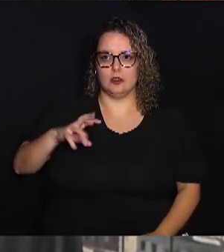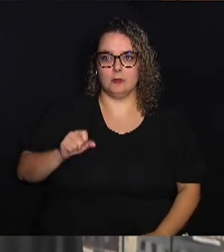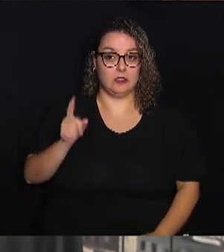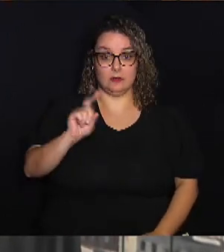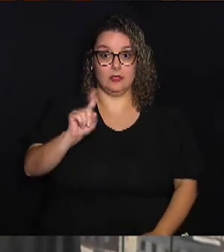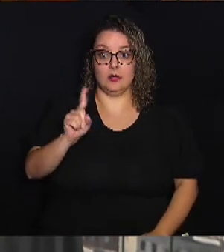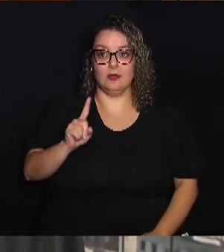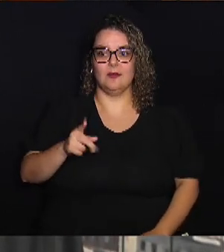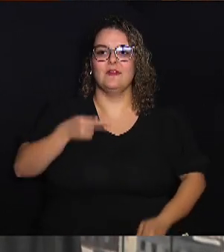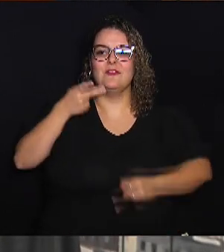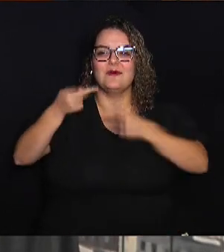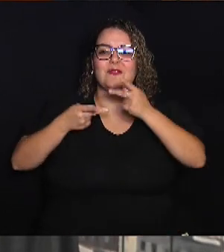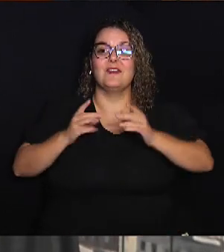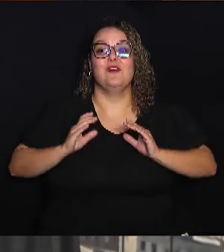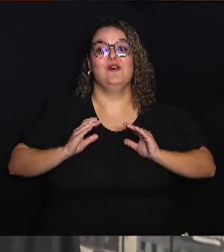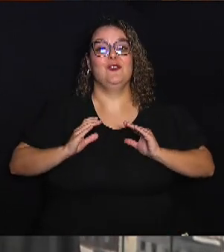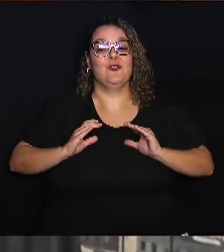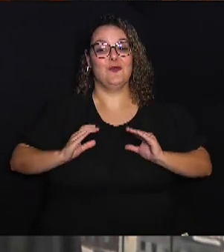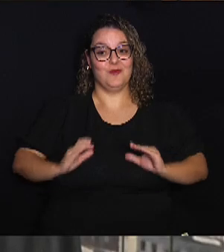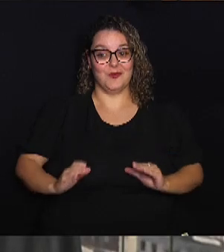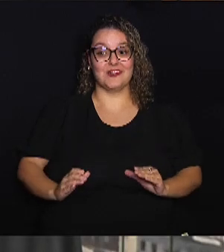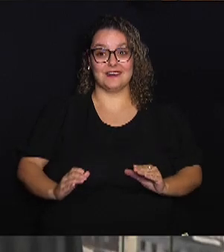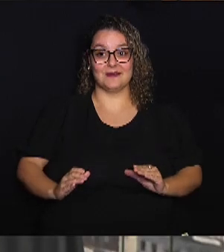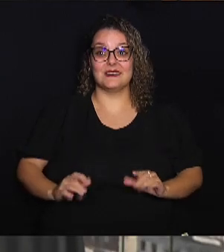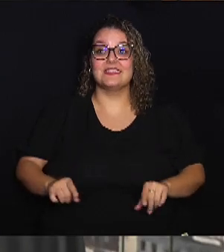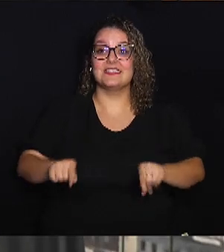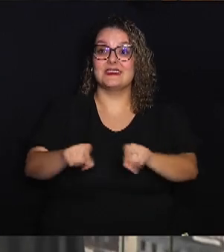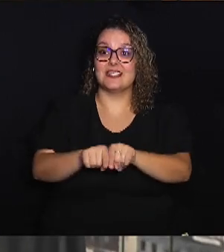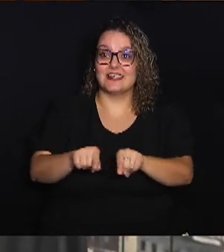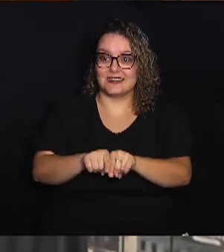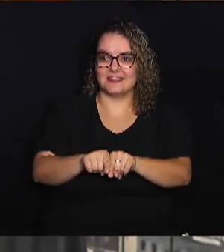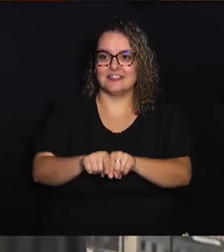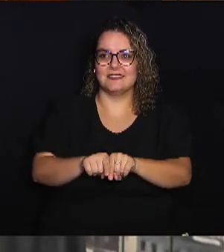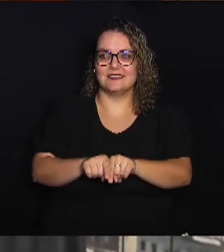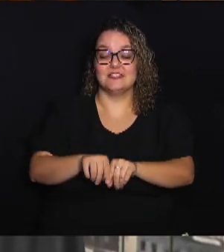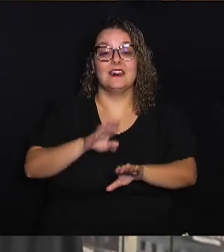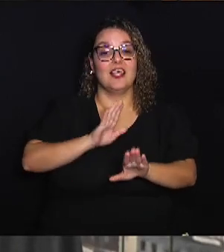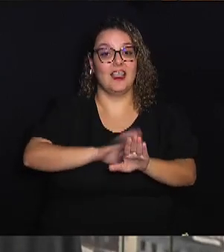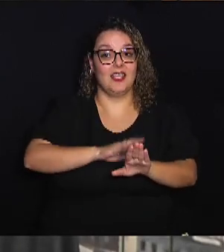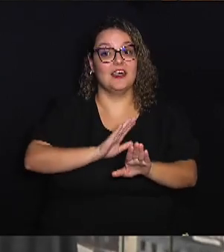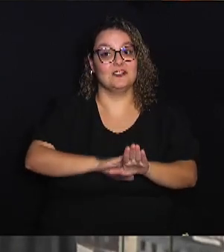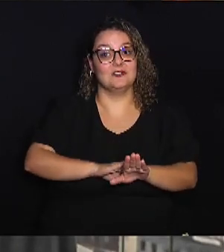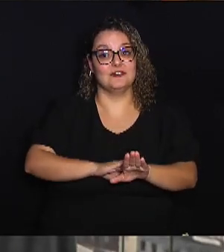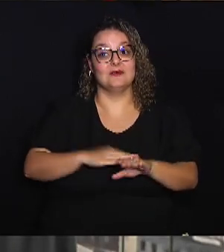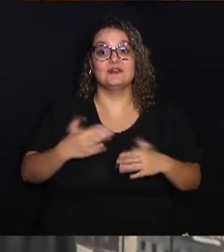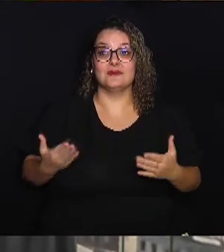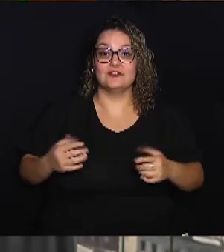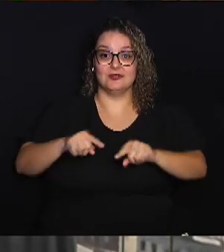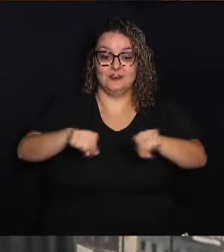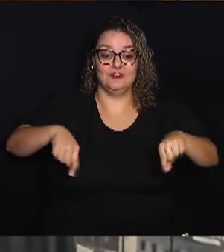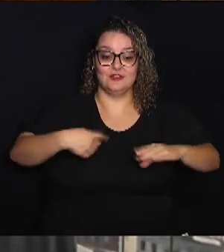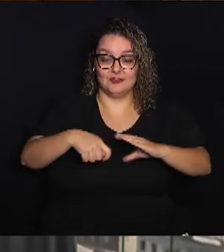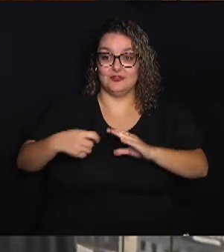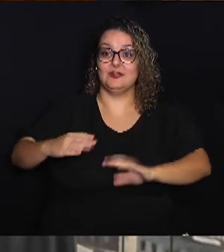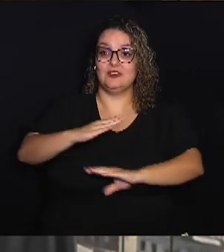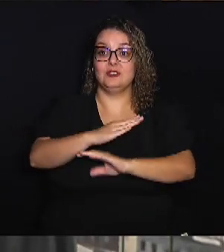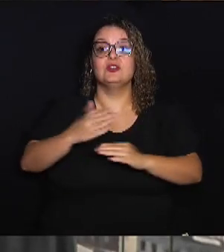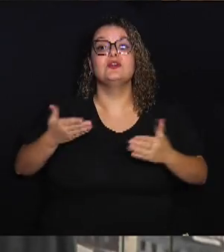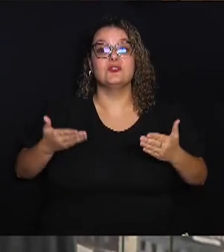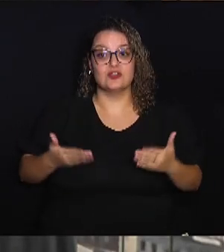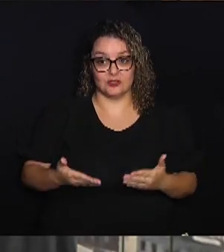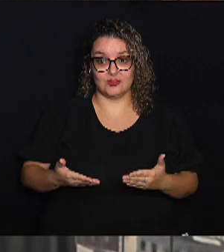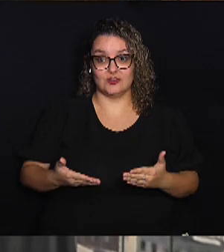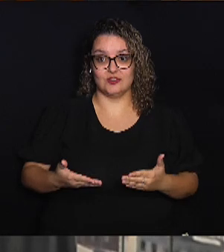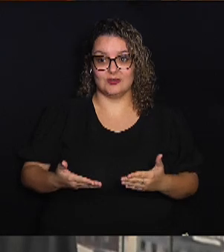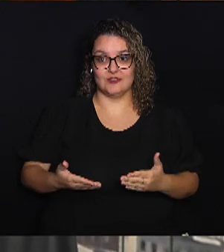sobre comportamento e também sobre atitude. E no Estúdio Câmara de hoje,